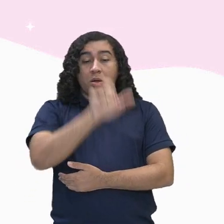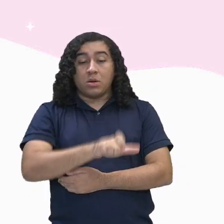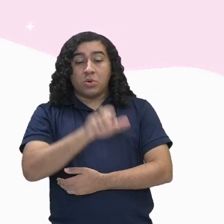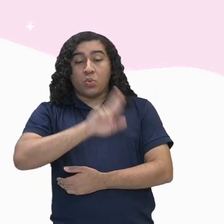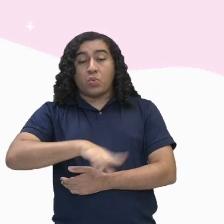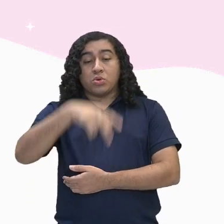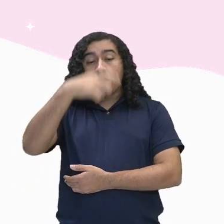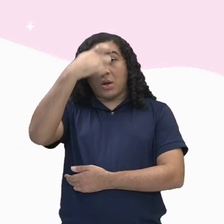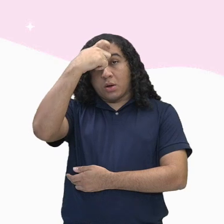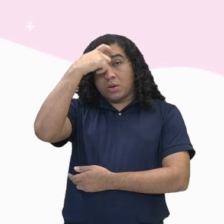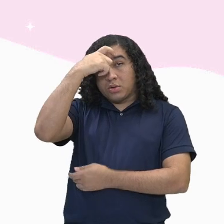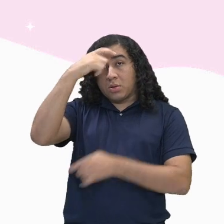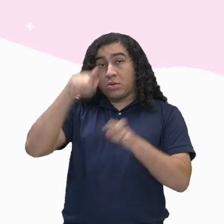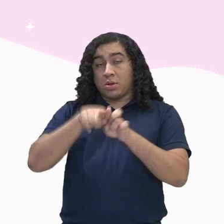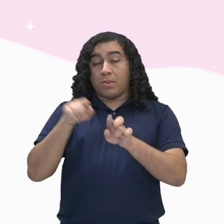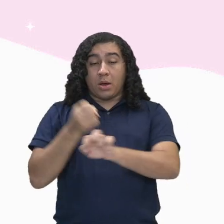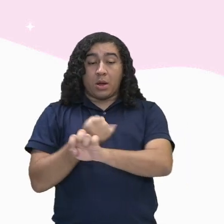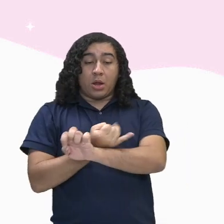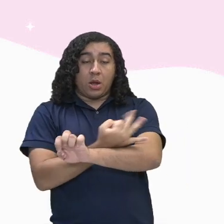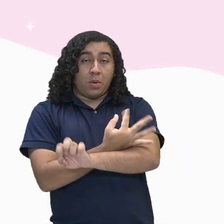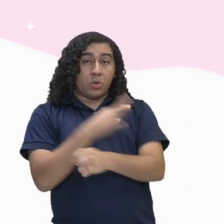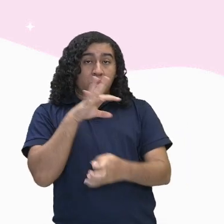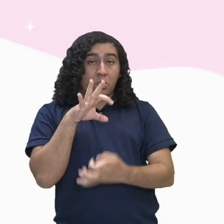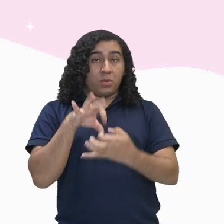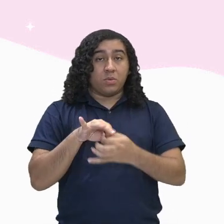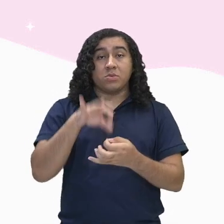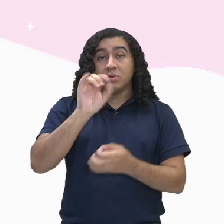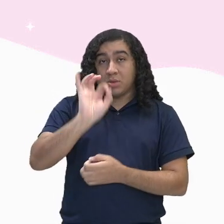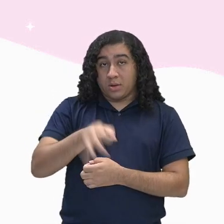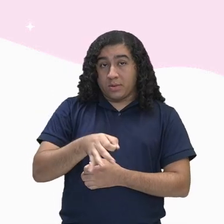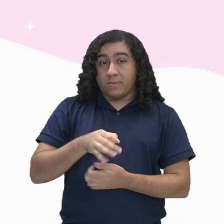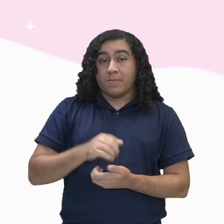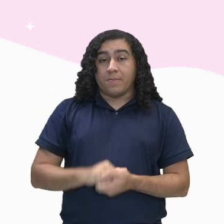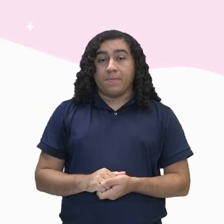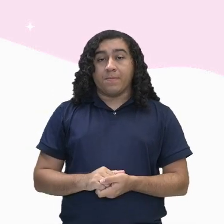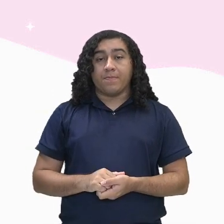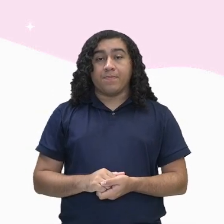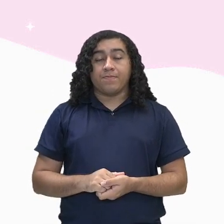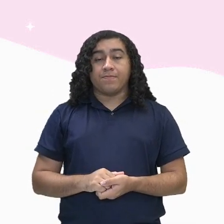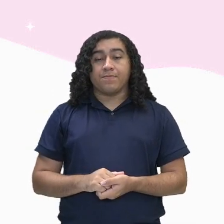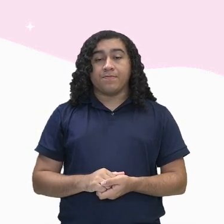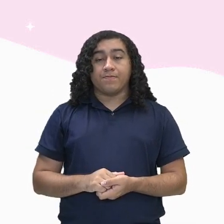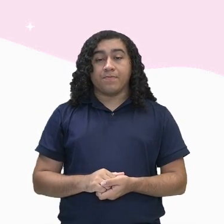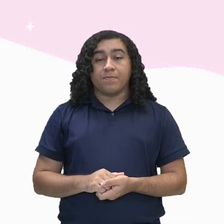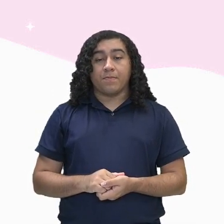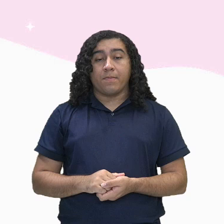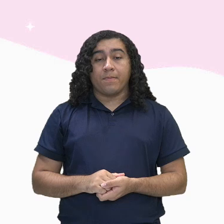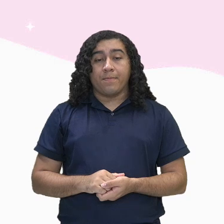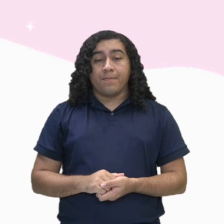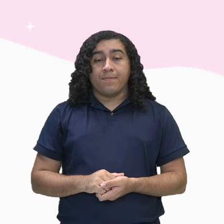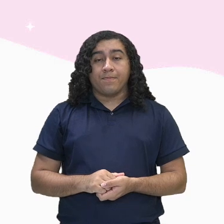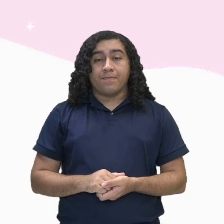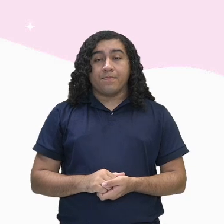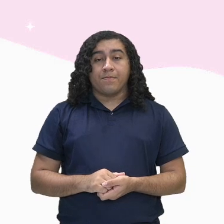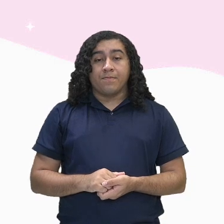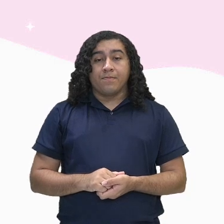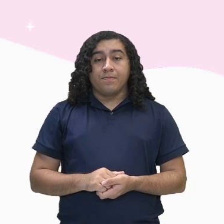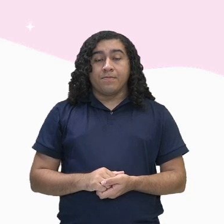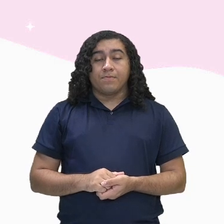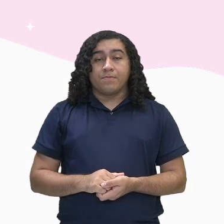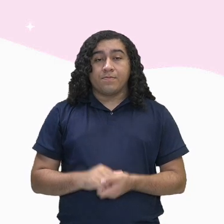razão quanto a emoção, né? Certo? Olha só, a razão que você pode estar usando no campo